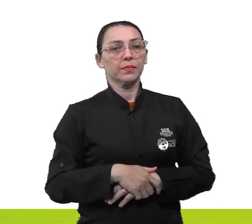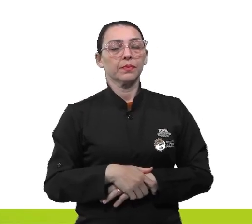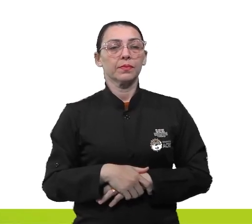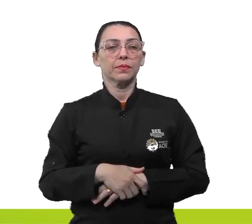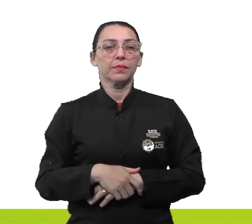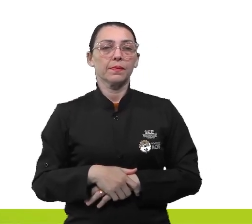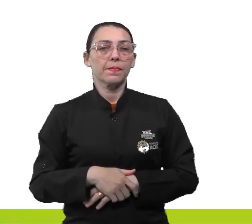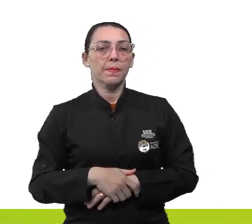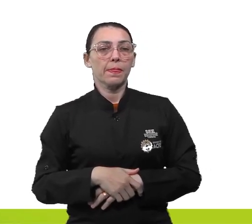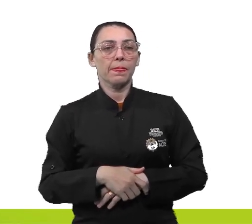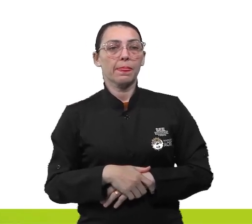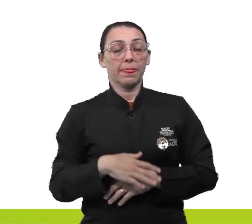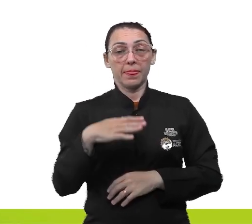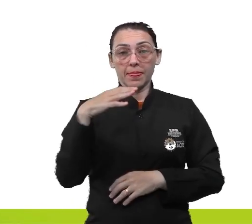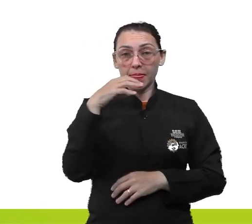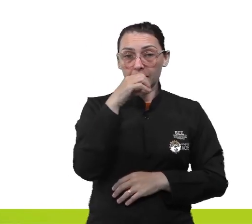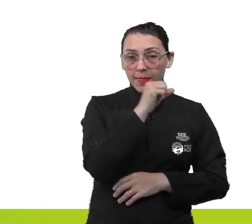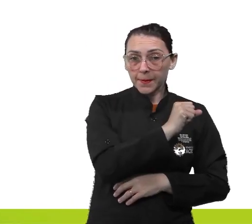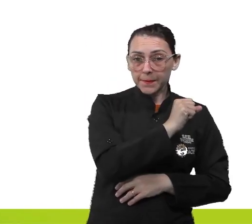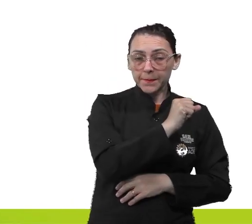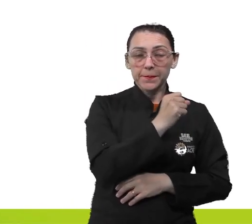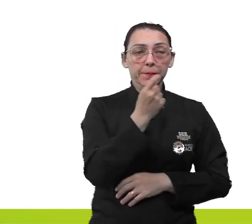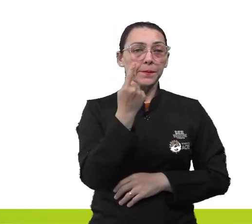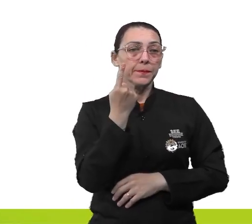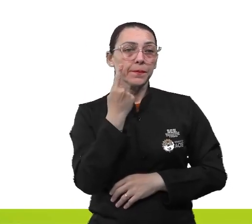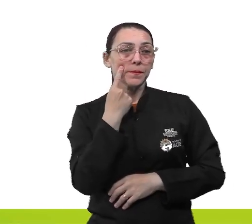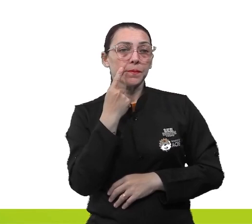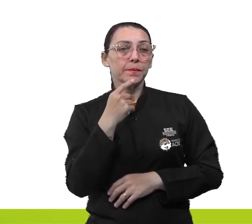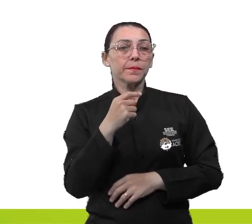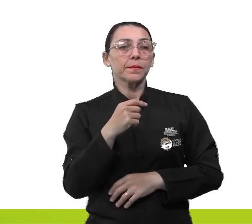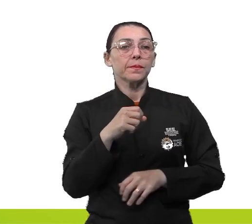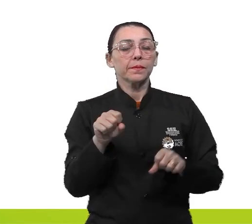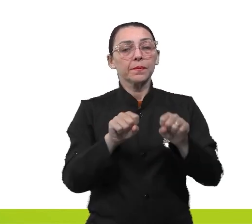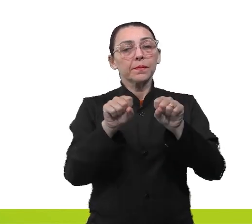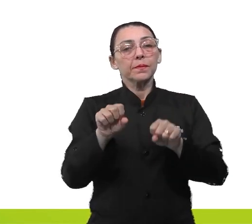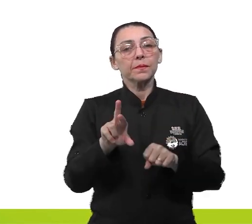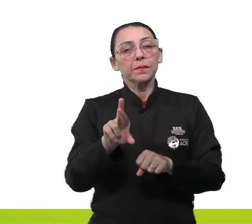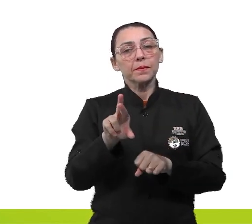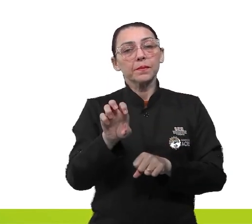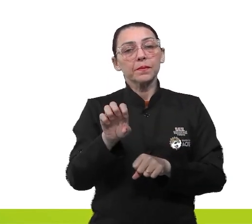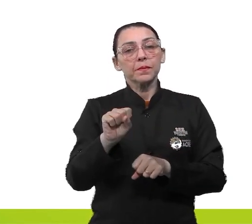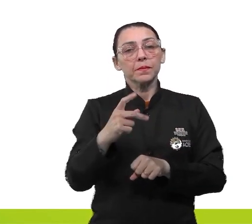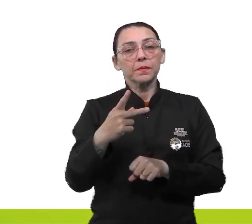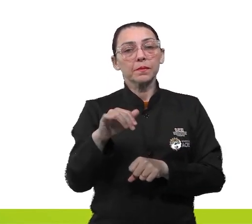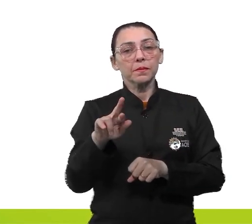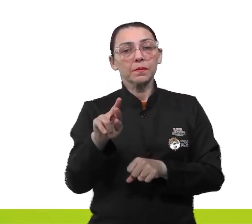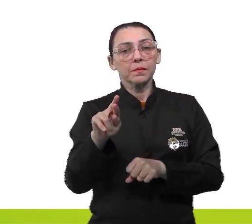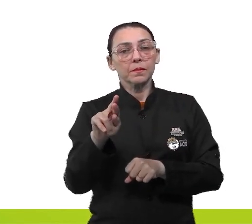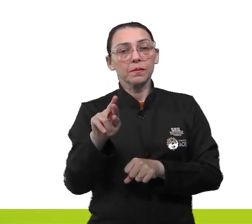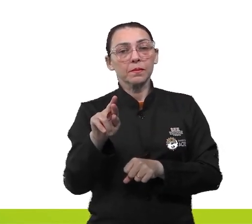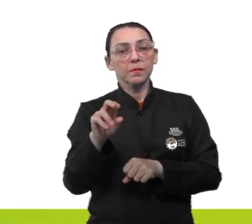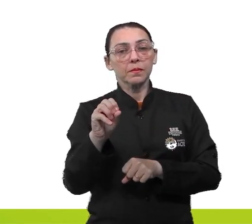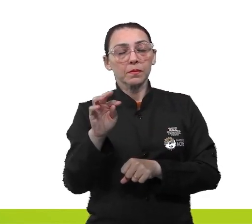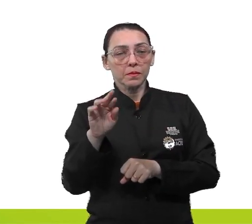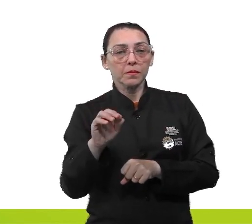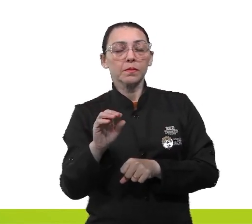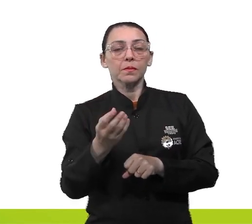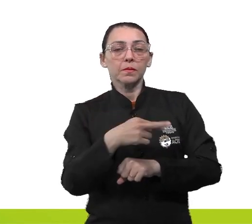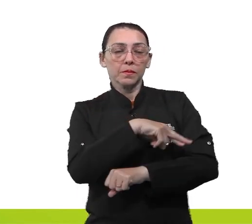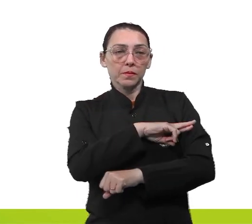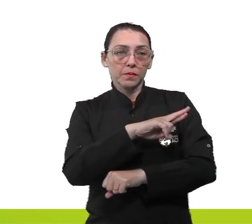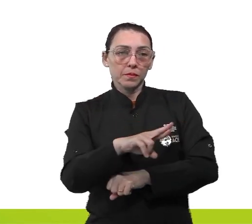é tranquilo, rápido, tá? Olha só, o sistema respiratório, pessoal, é responsável por